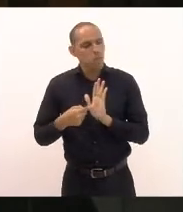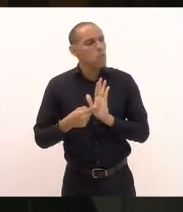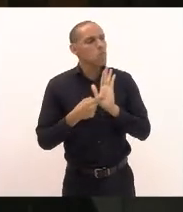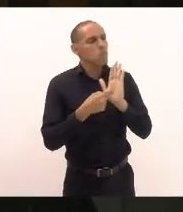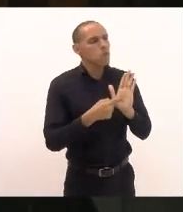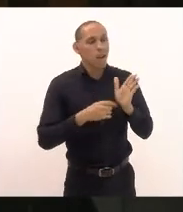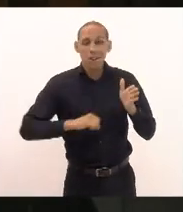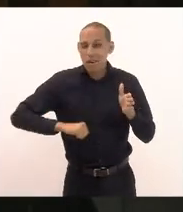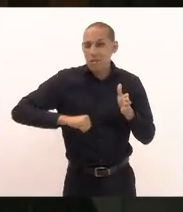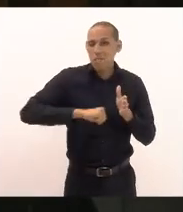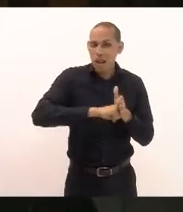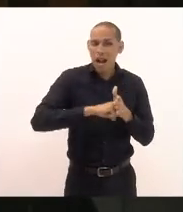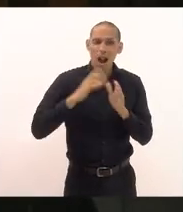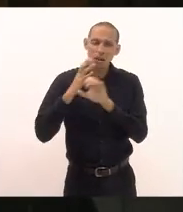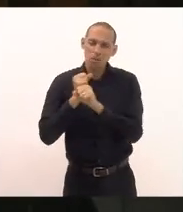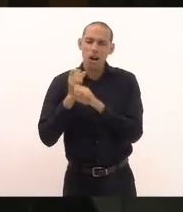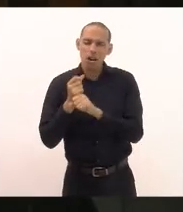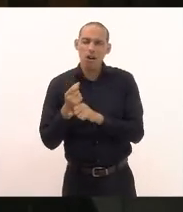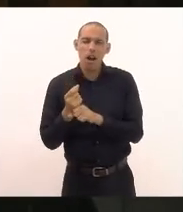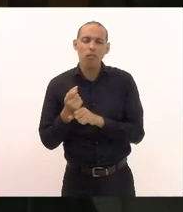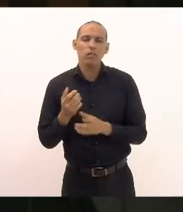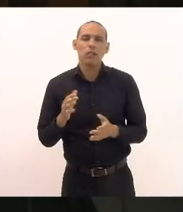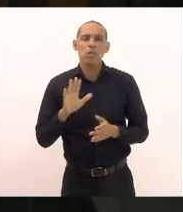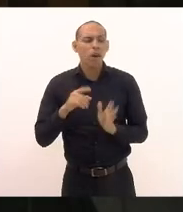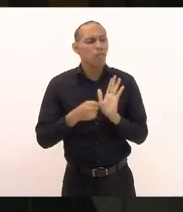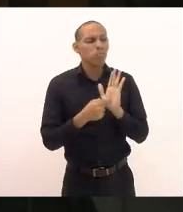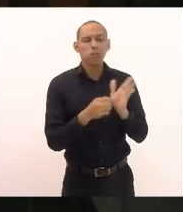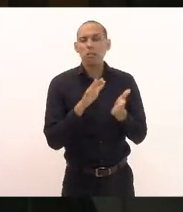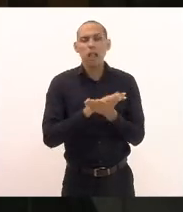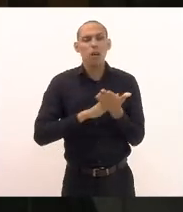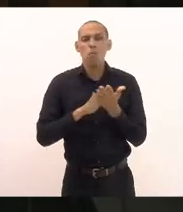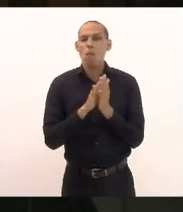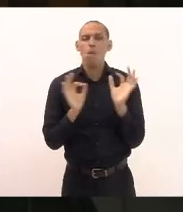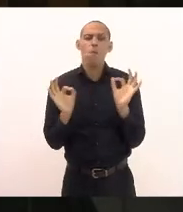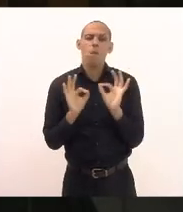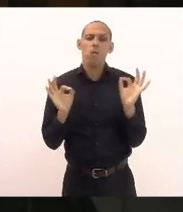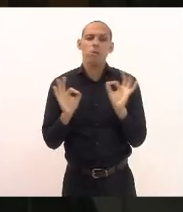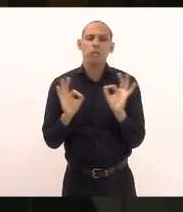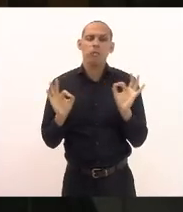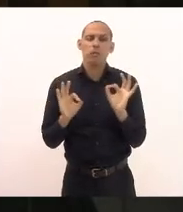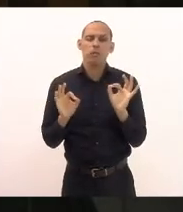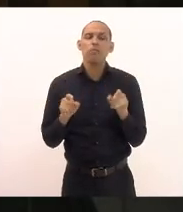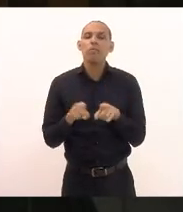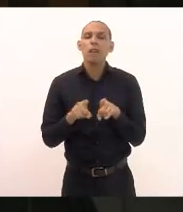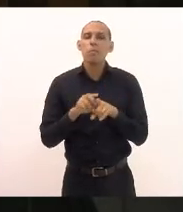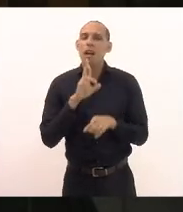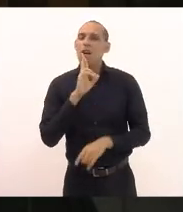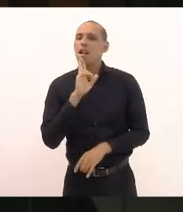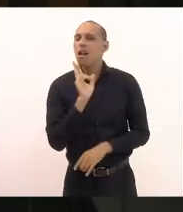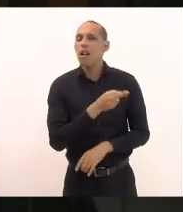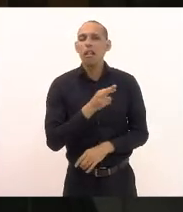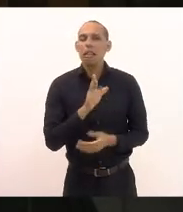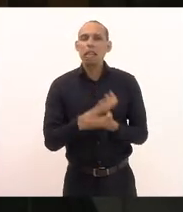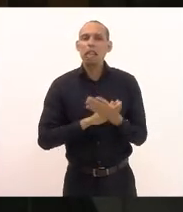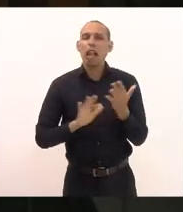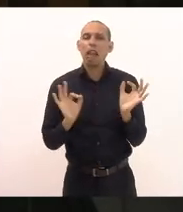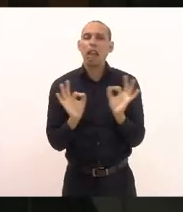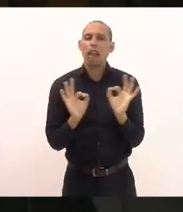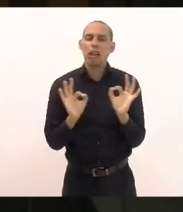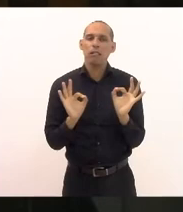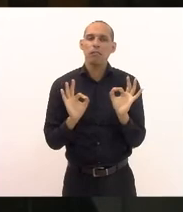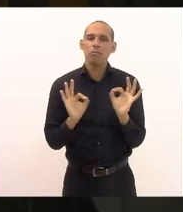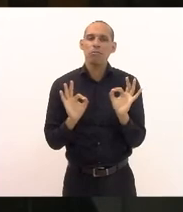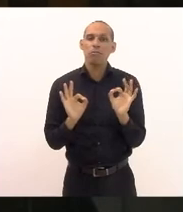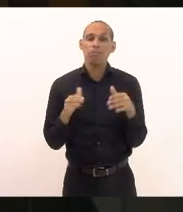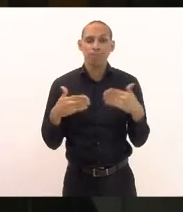medida, não apresentou esse cálculo e começou a não dar respostas sobre esse tema. Hoje,